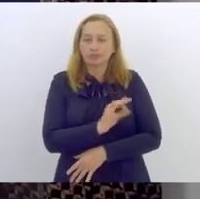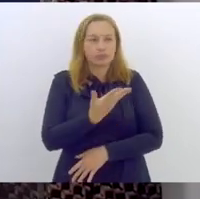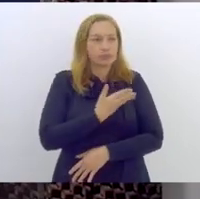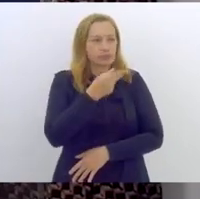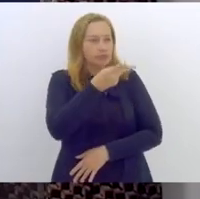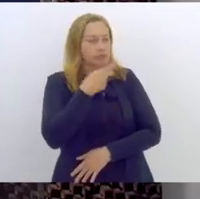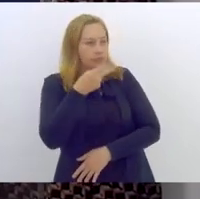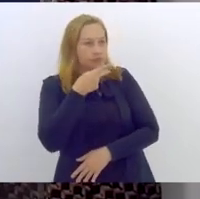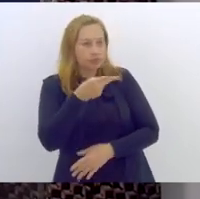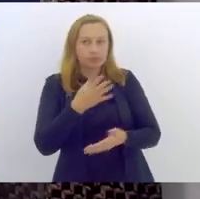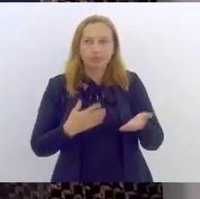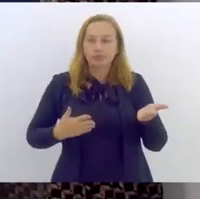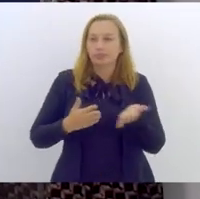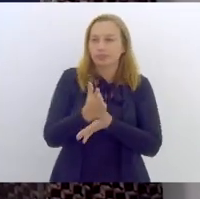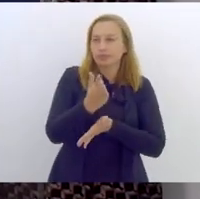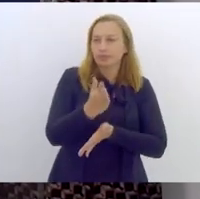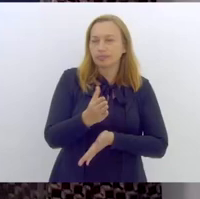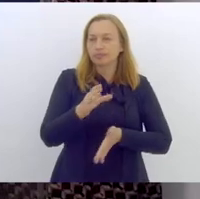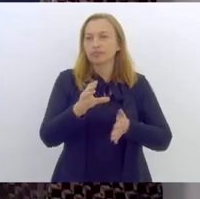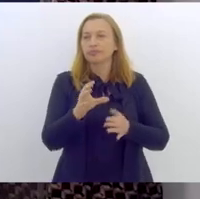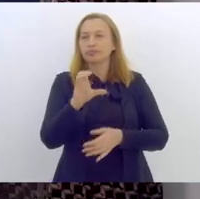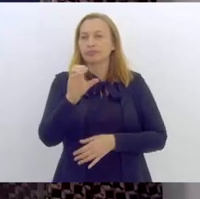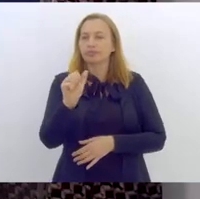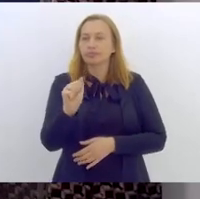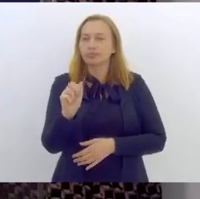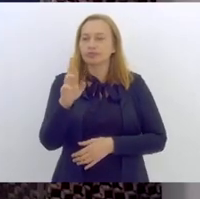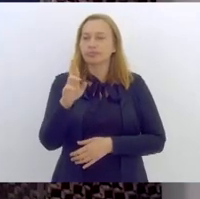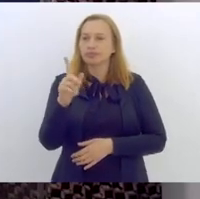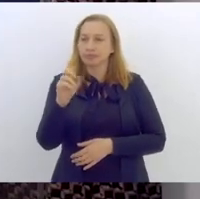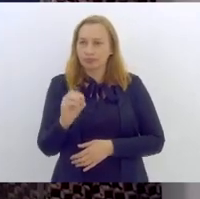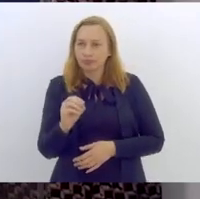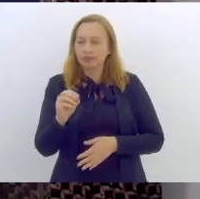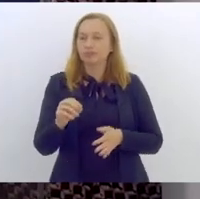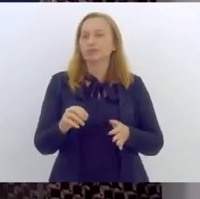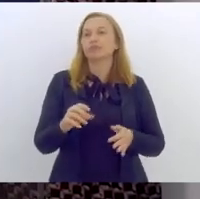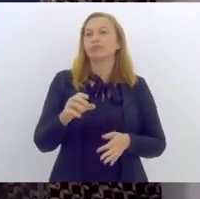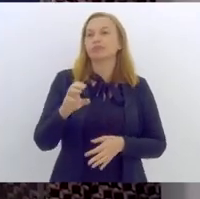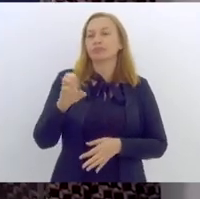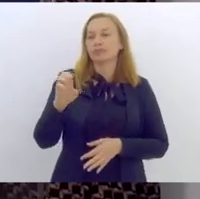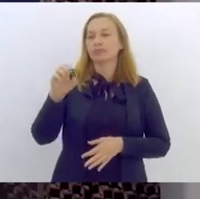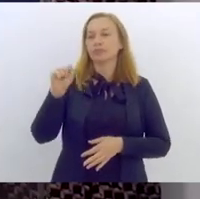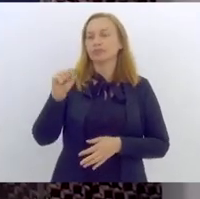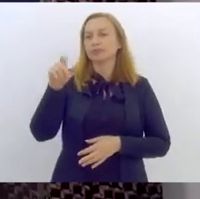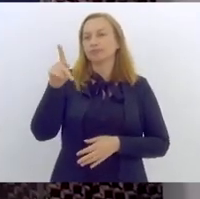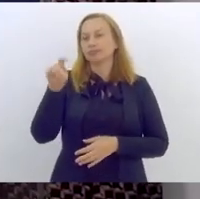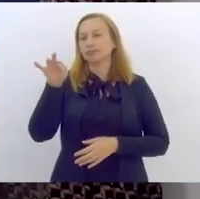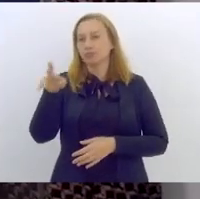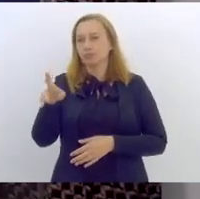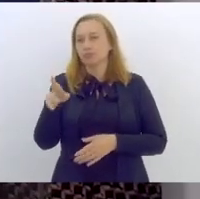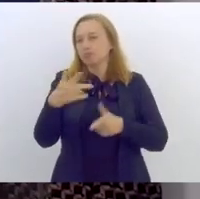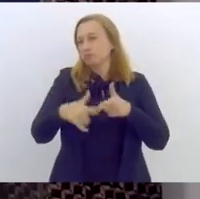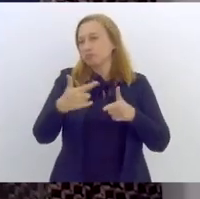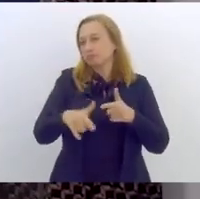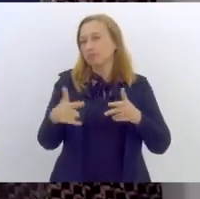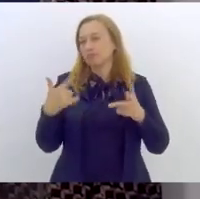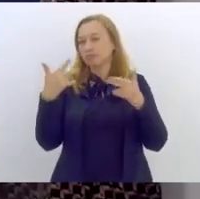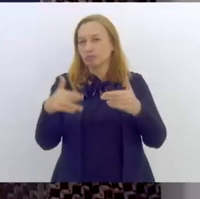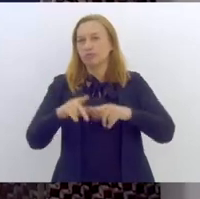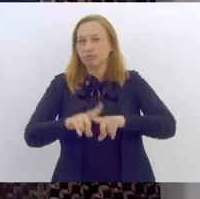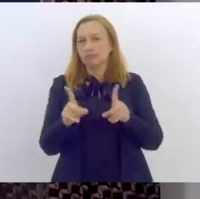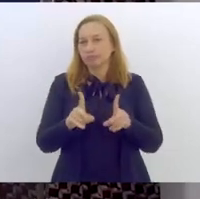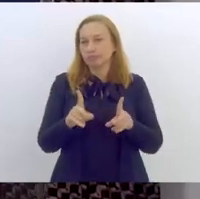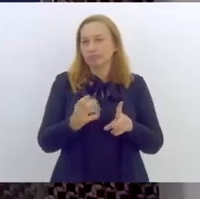tá aprovado no cargo de inspetor embora os problemas sejam parecidos mas há uma demanda um pouco diferente